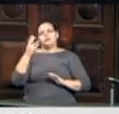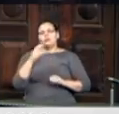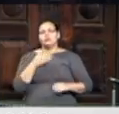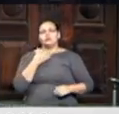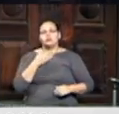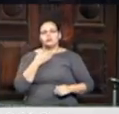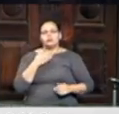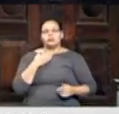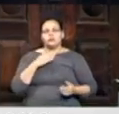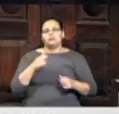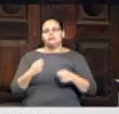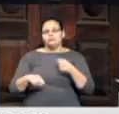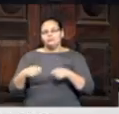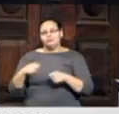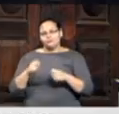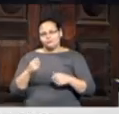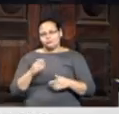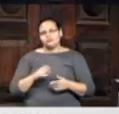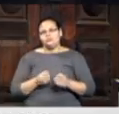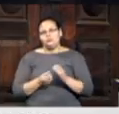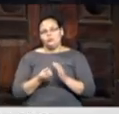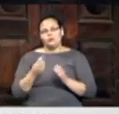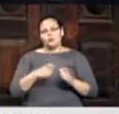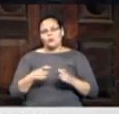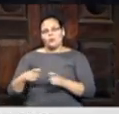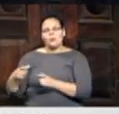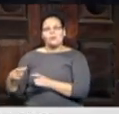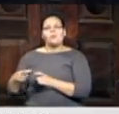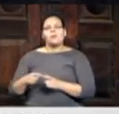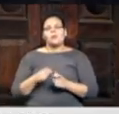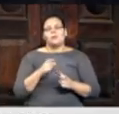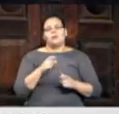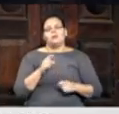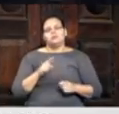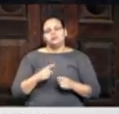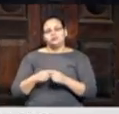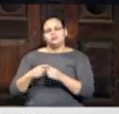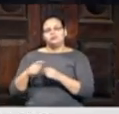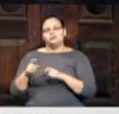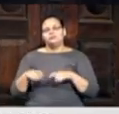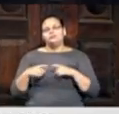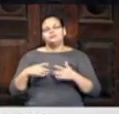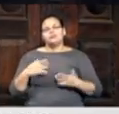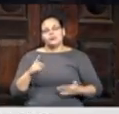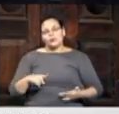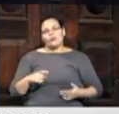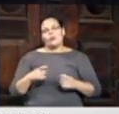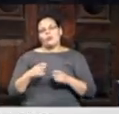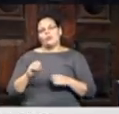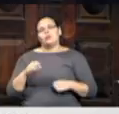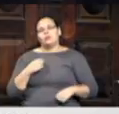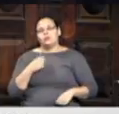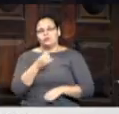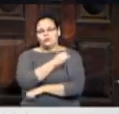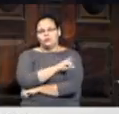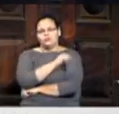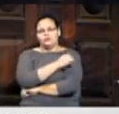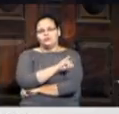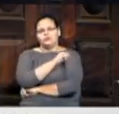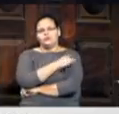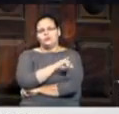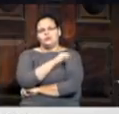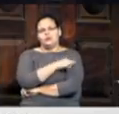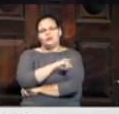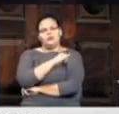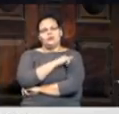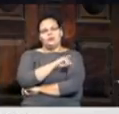de atabaques, nos trens suburbanos, no Imperial Outeiro. Ó, meu Rio de